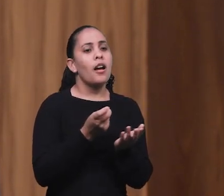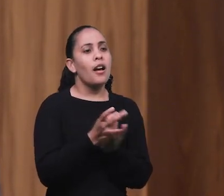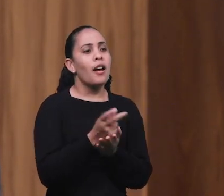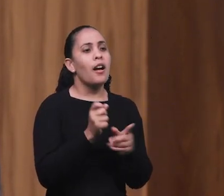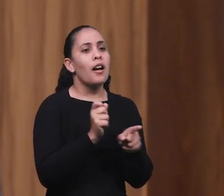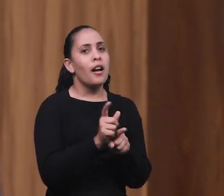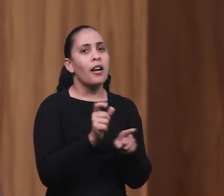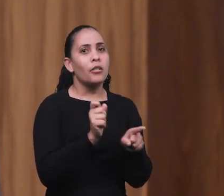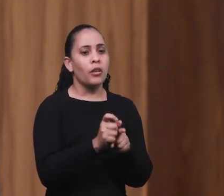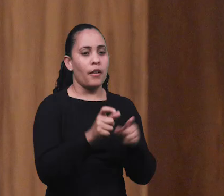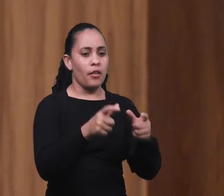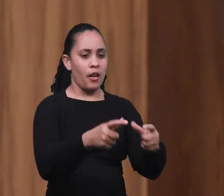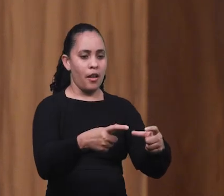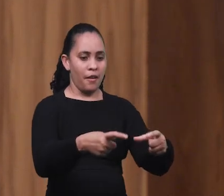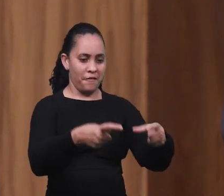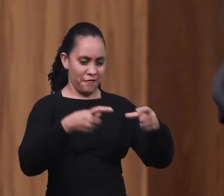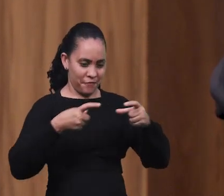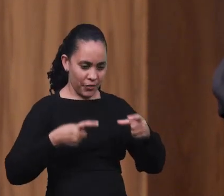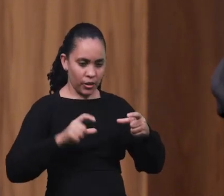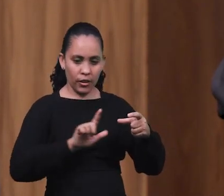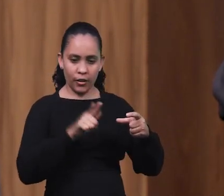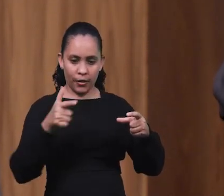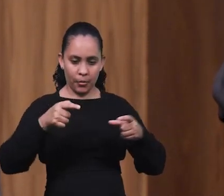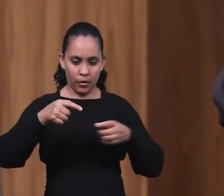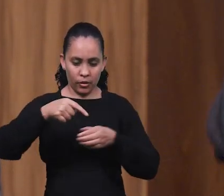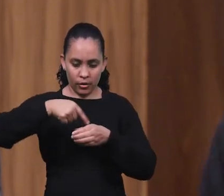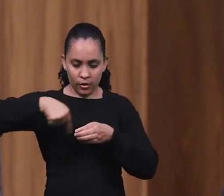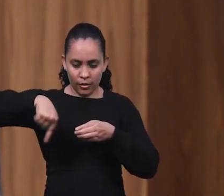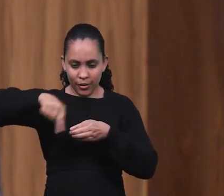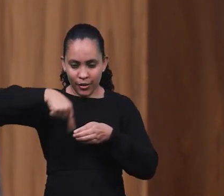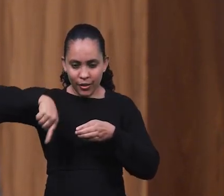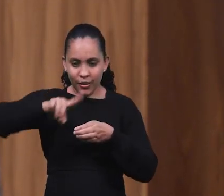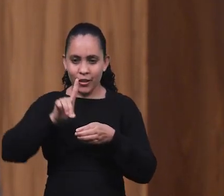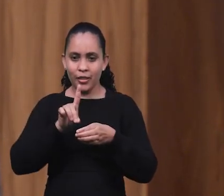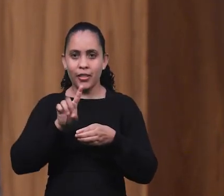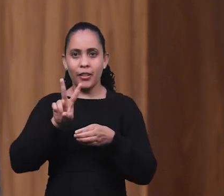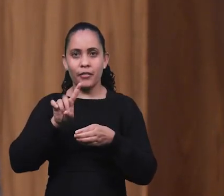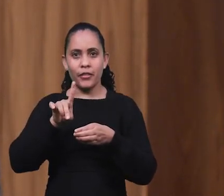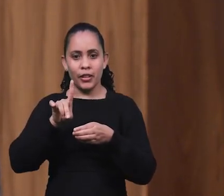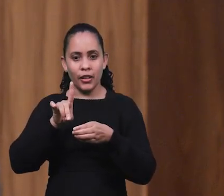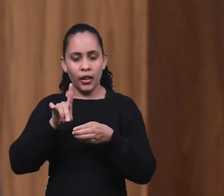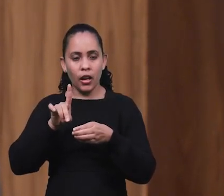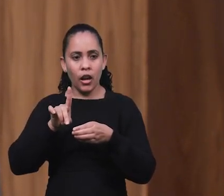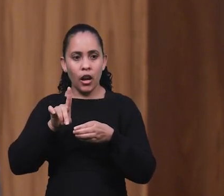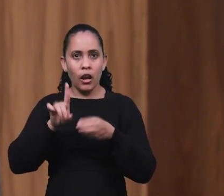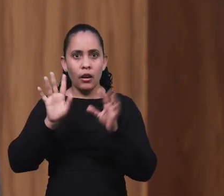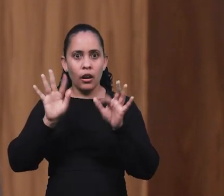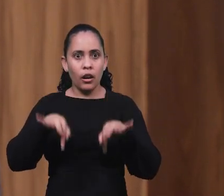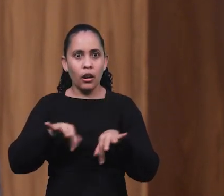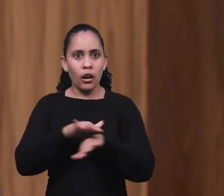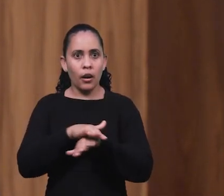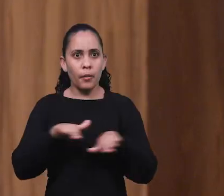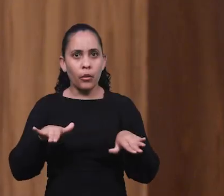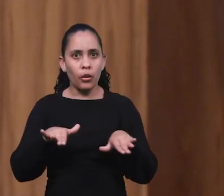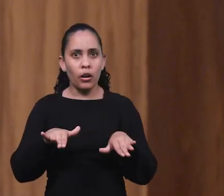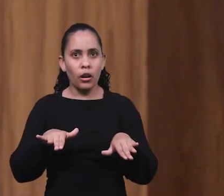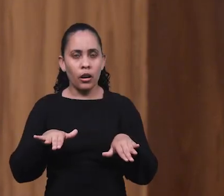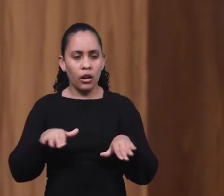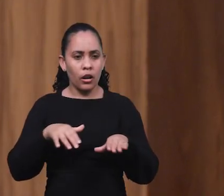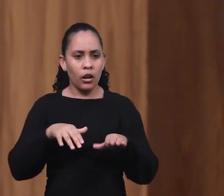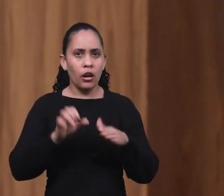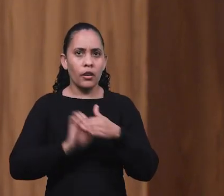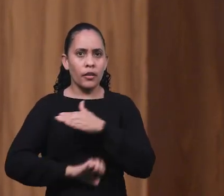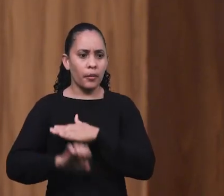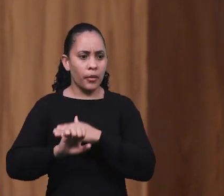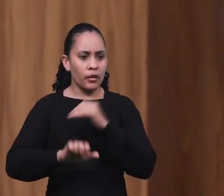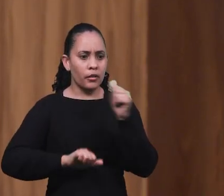uma fita cassete, depois passamos a alugar um CD, um DVD, para poder assistir filme. E acabou. As empresas que